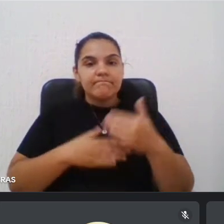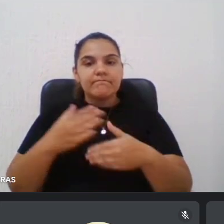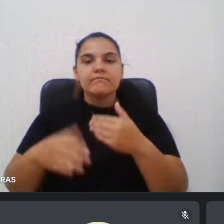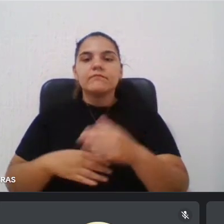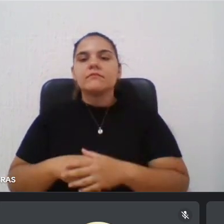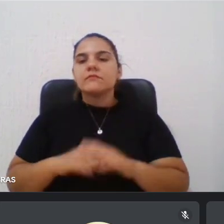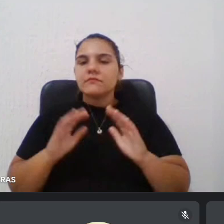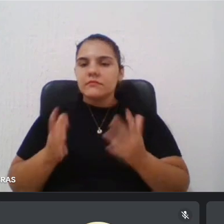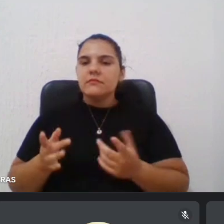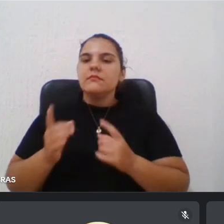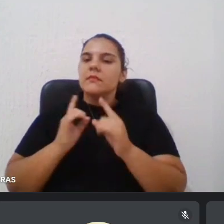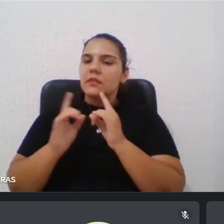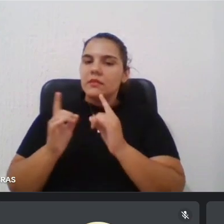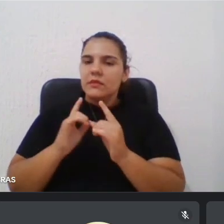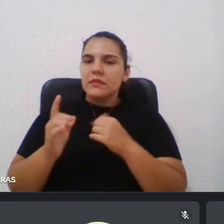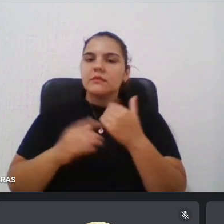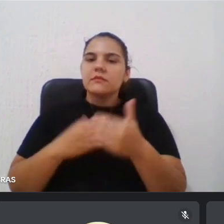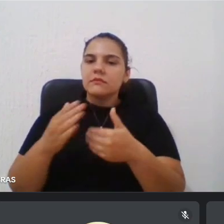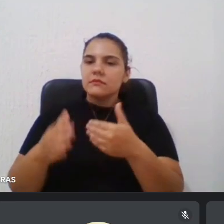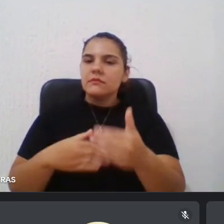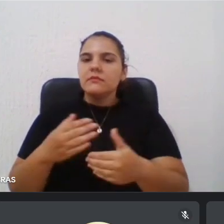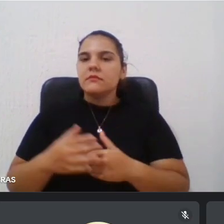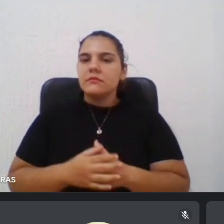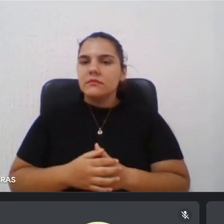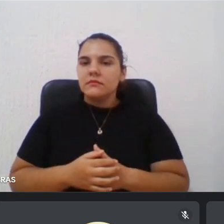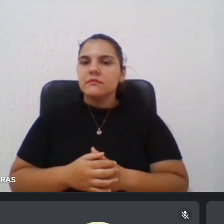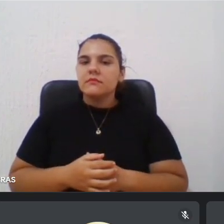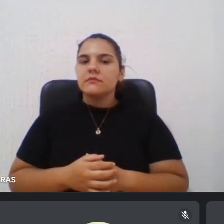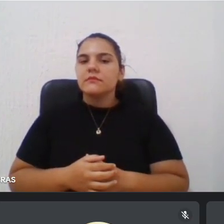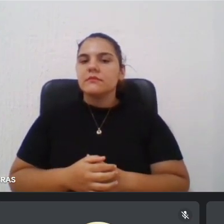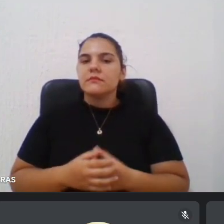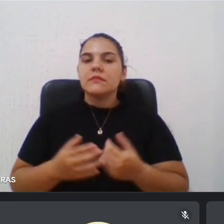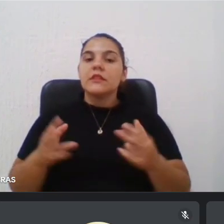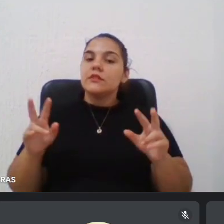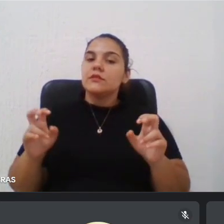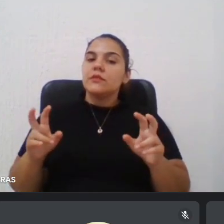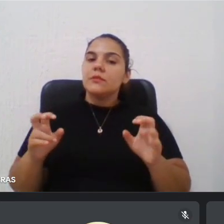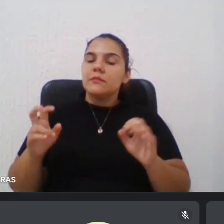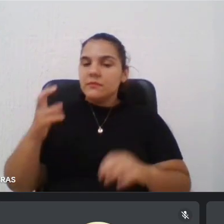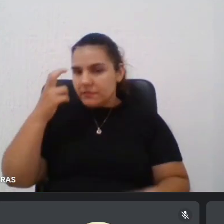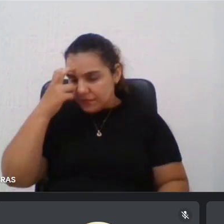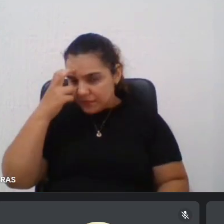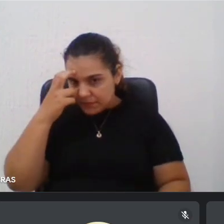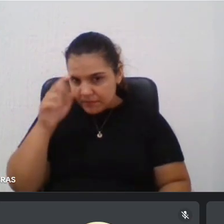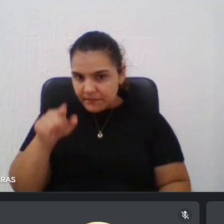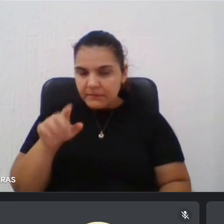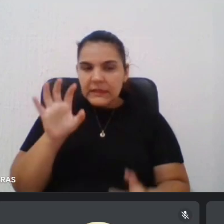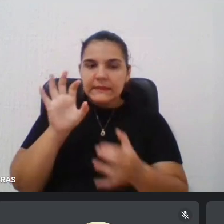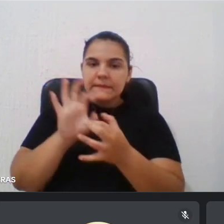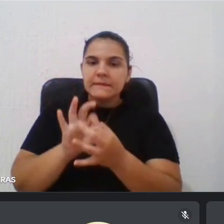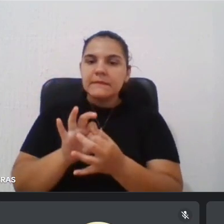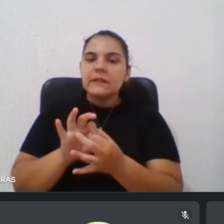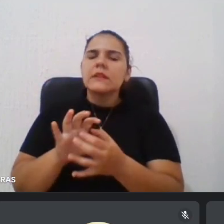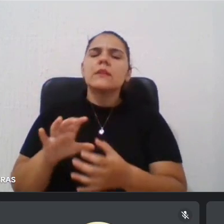processo dos direitos humanos e o recorte sobre a cultura, ela está muito relacionada a gente entender que